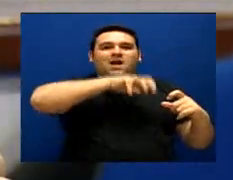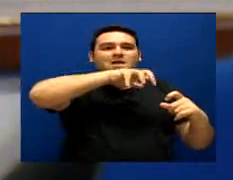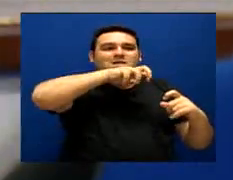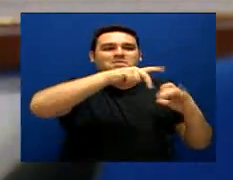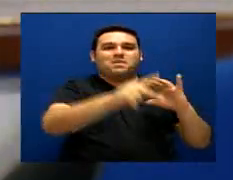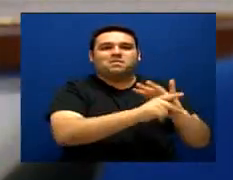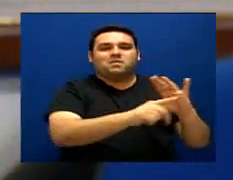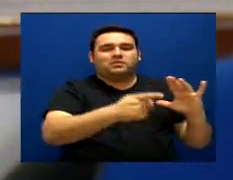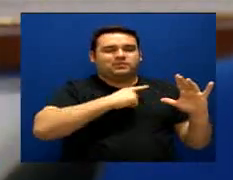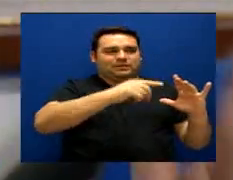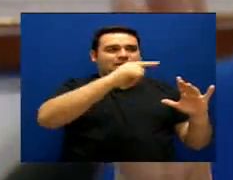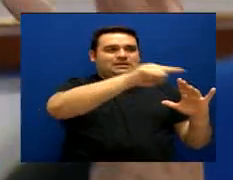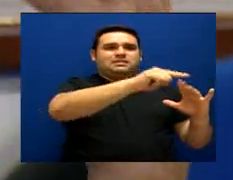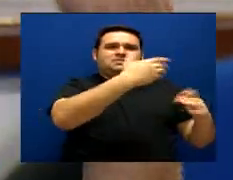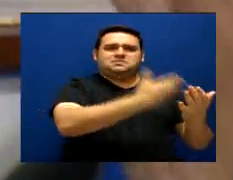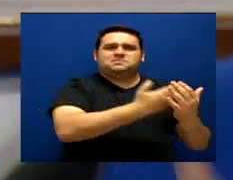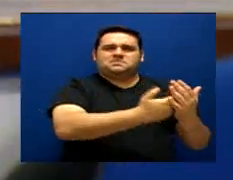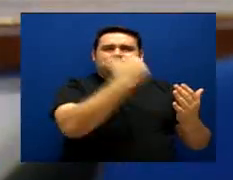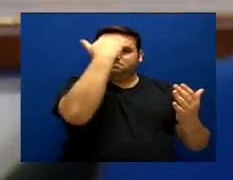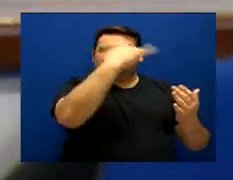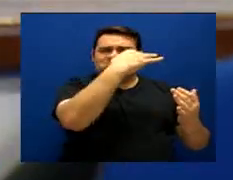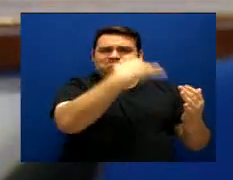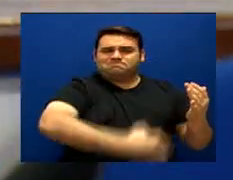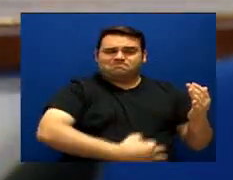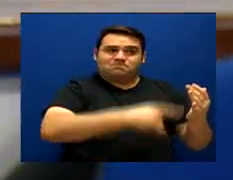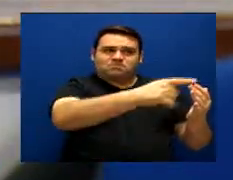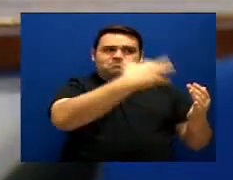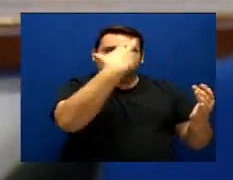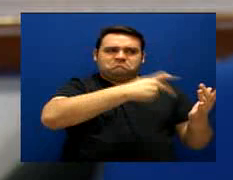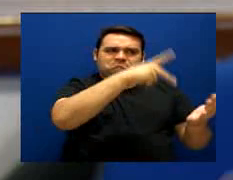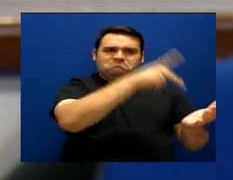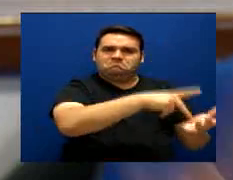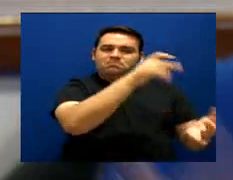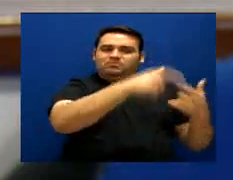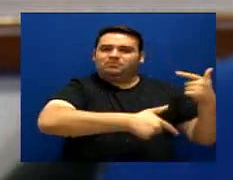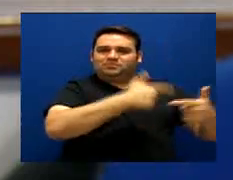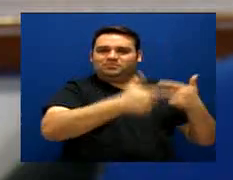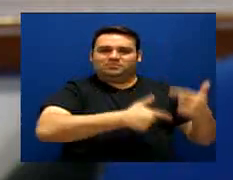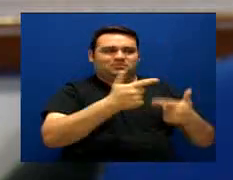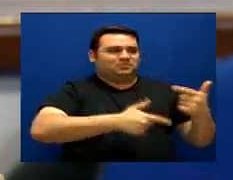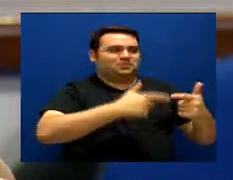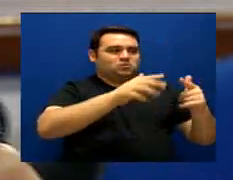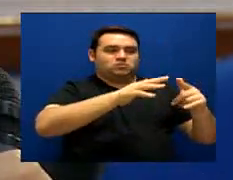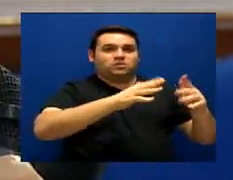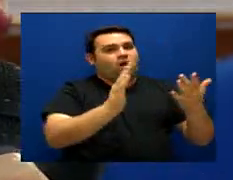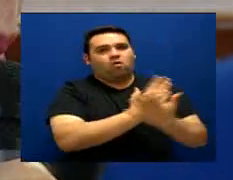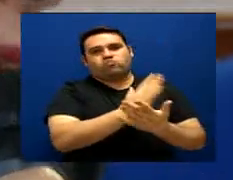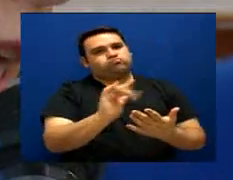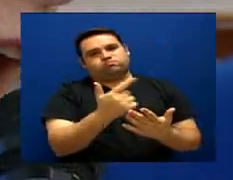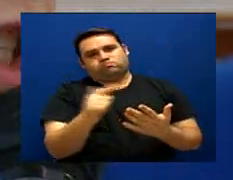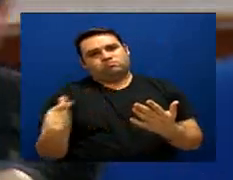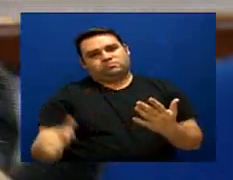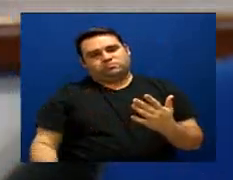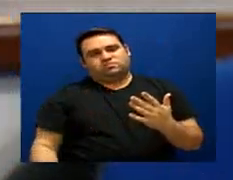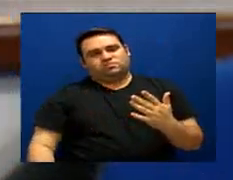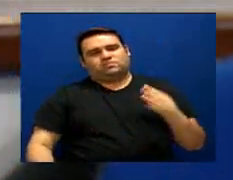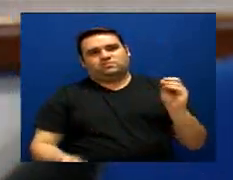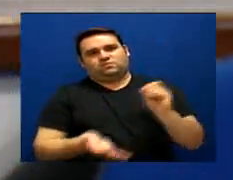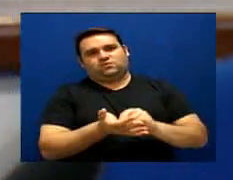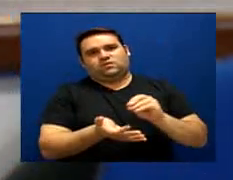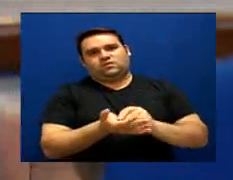são muito conscientes e que são sérios, que nem todos são, diga-se de passagem,